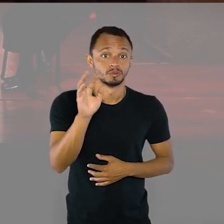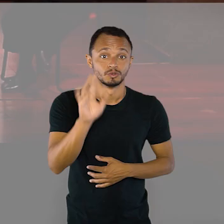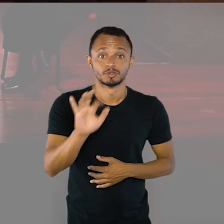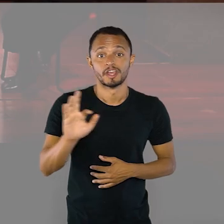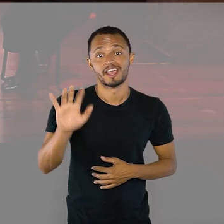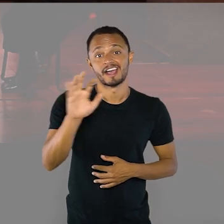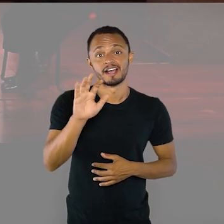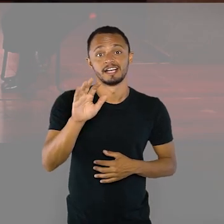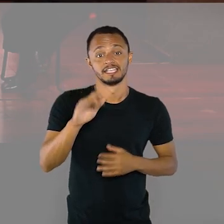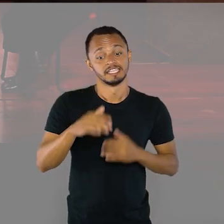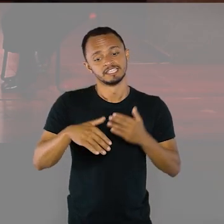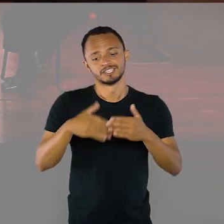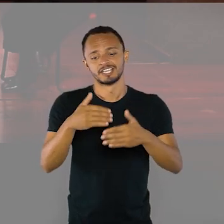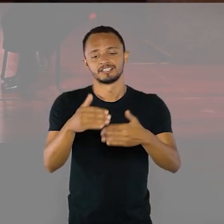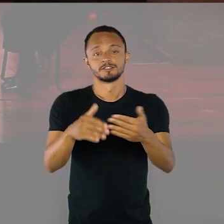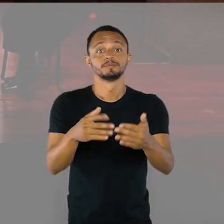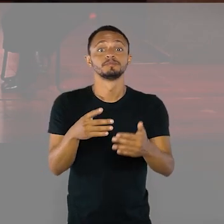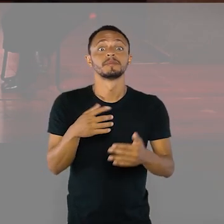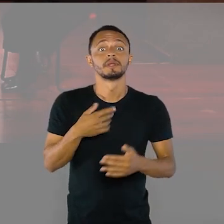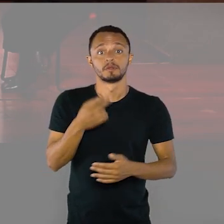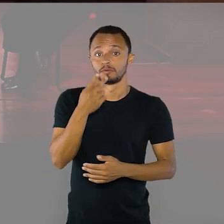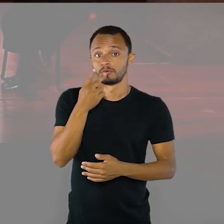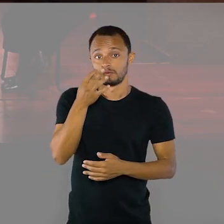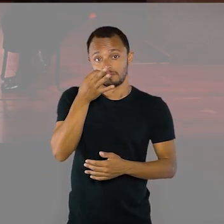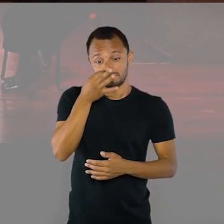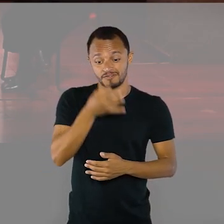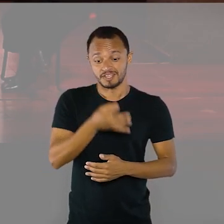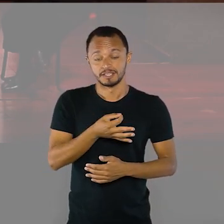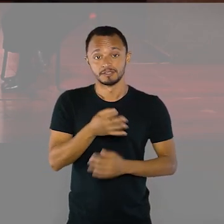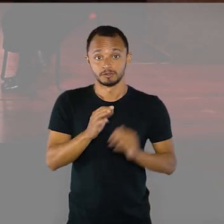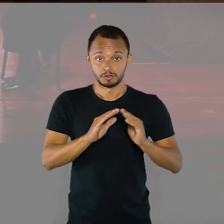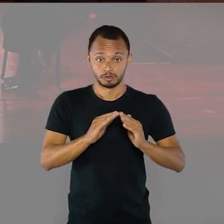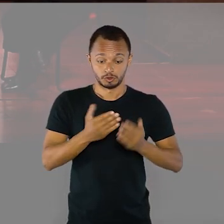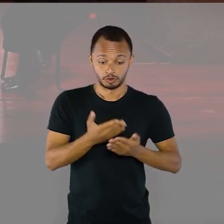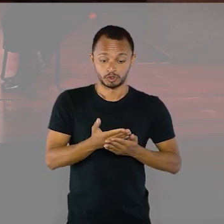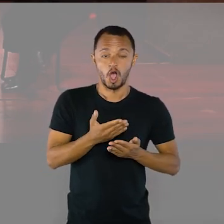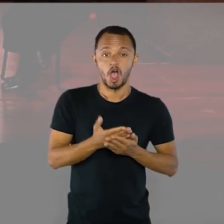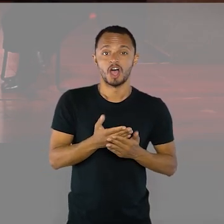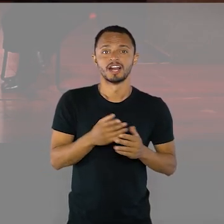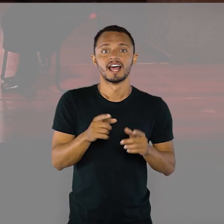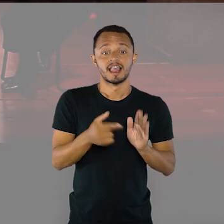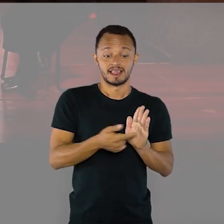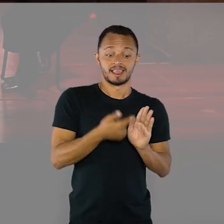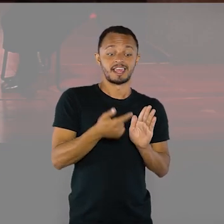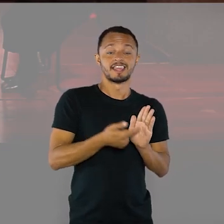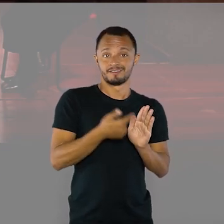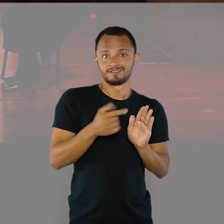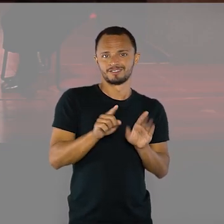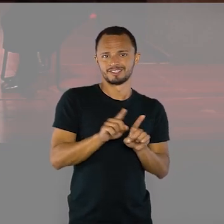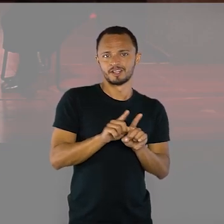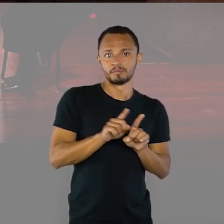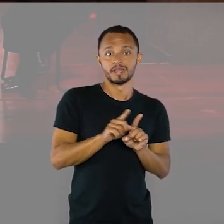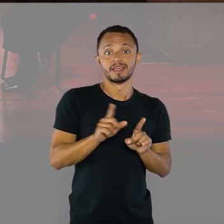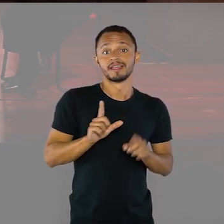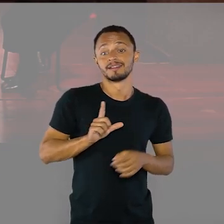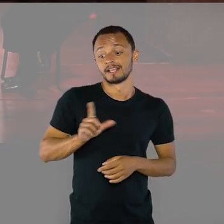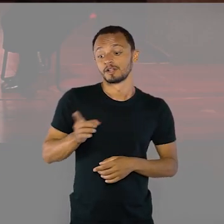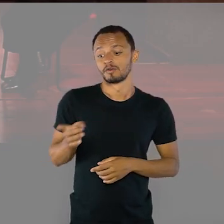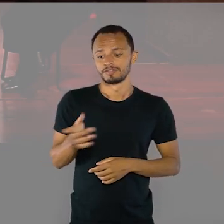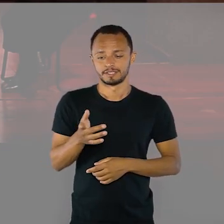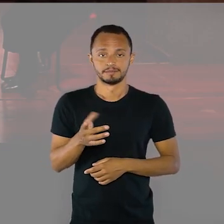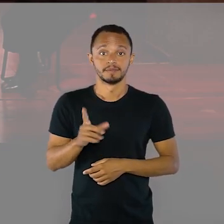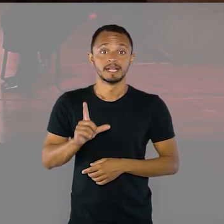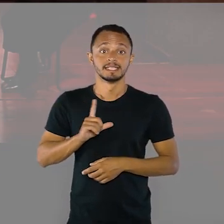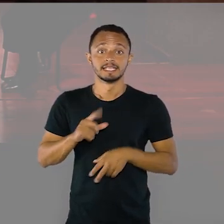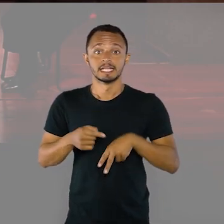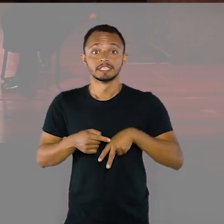acontecendo, eu também tenho visto, quando eu vou nas escolas falar desse livro e de outros livros, que também tem novidades, né? Ou seja, na questão de